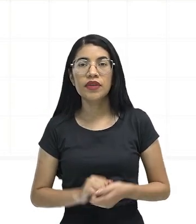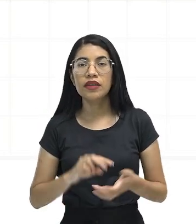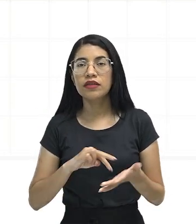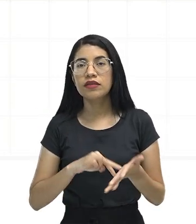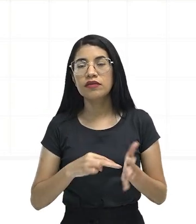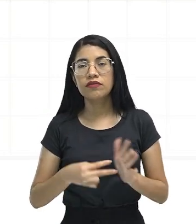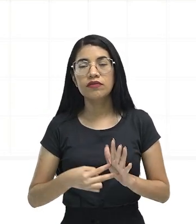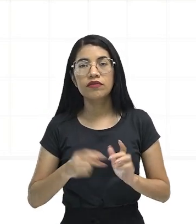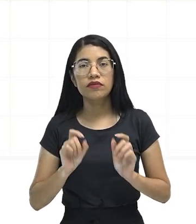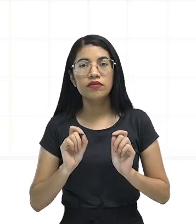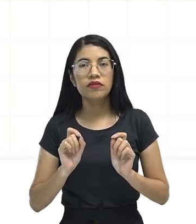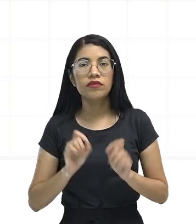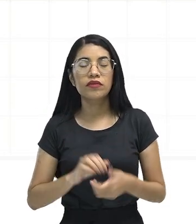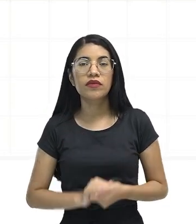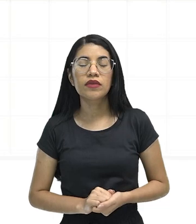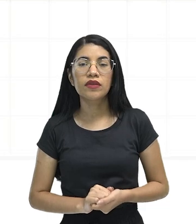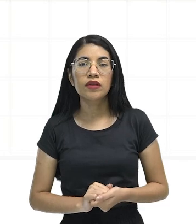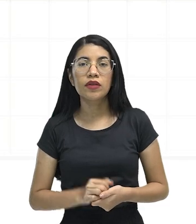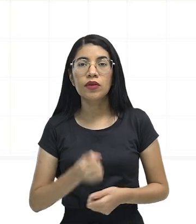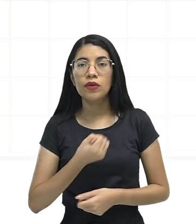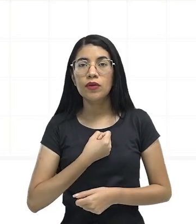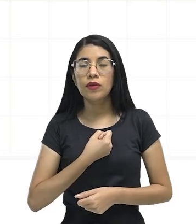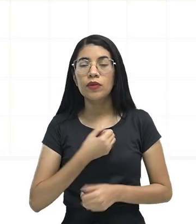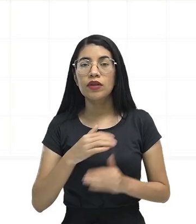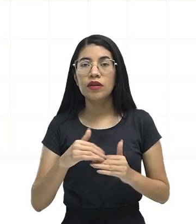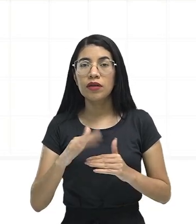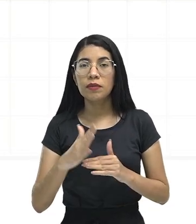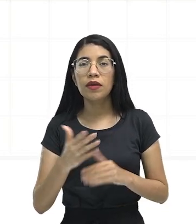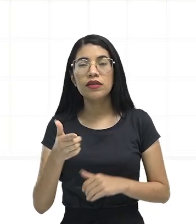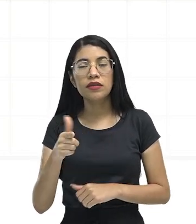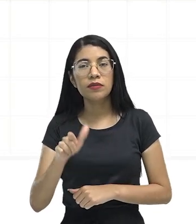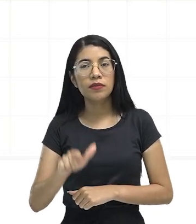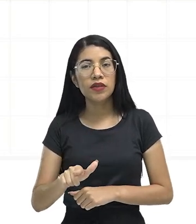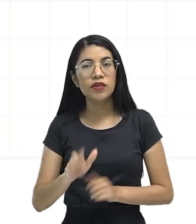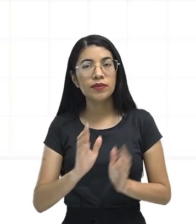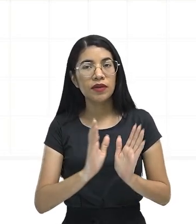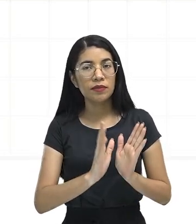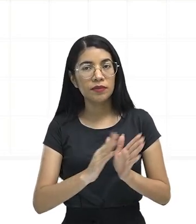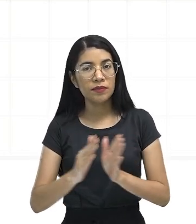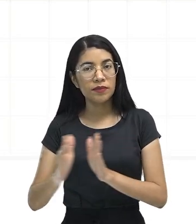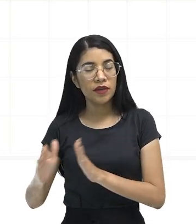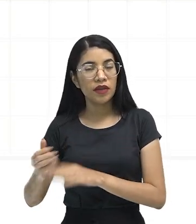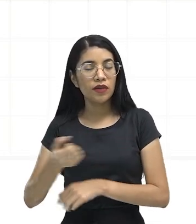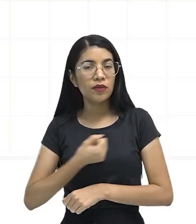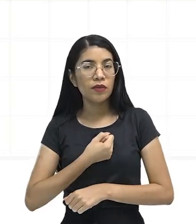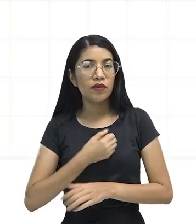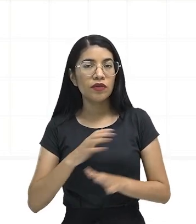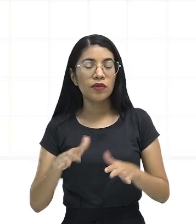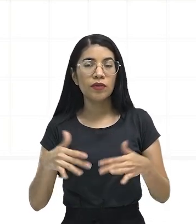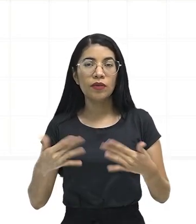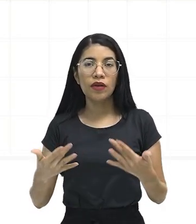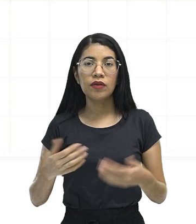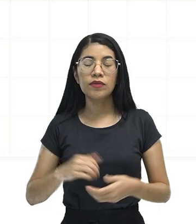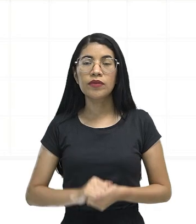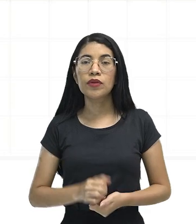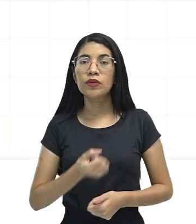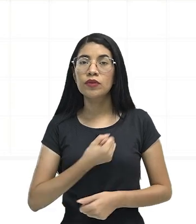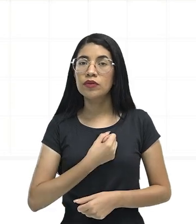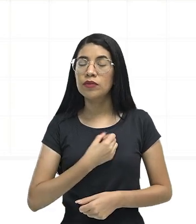Portanto, o elemento que mais se repetiu na sequência foi, de fato, o número